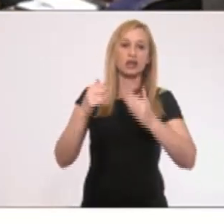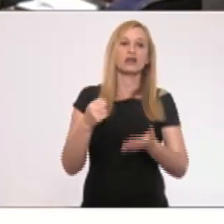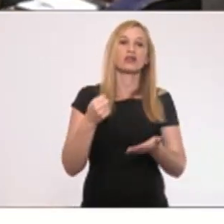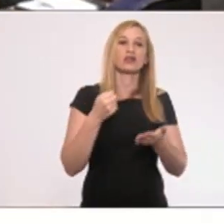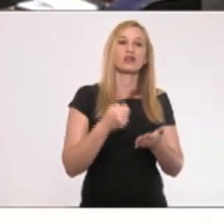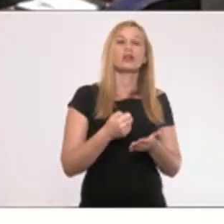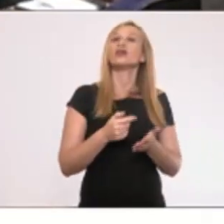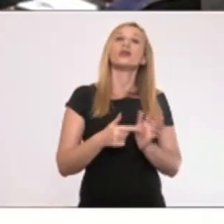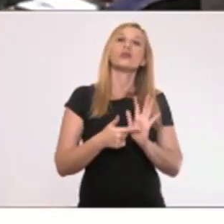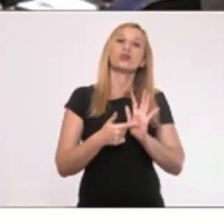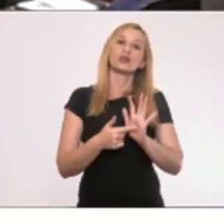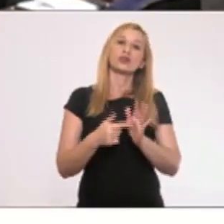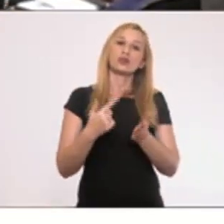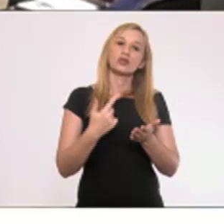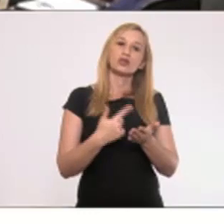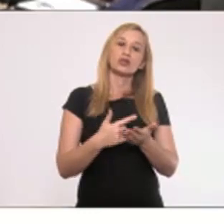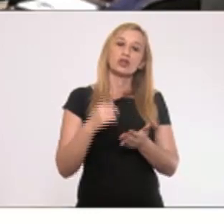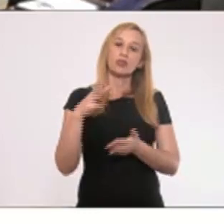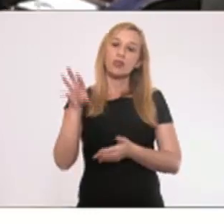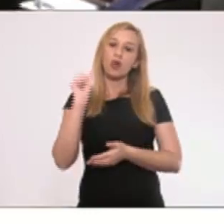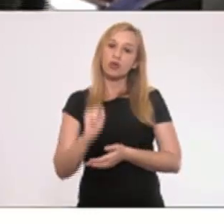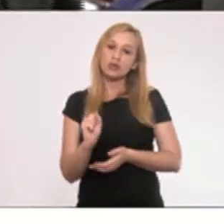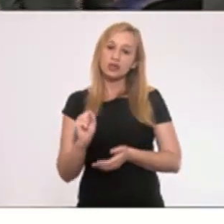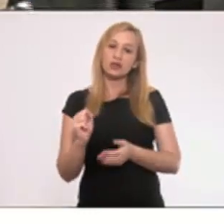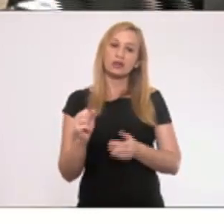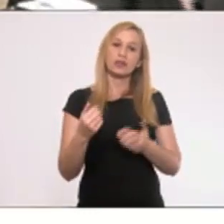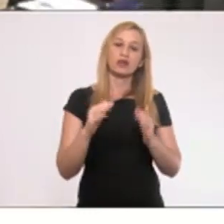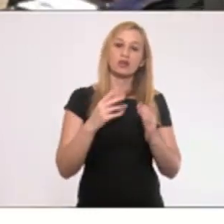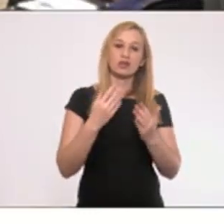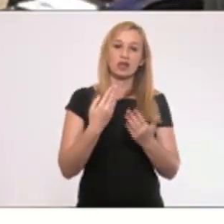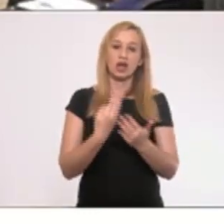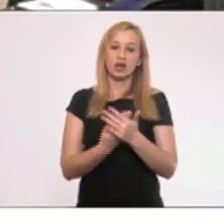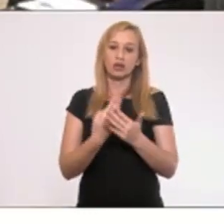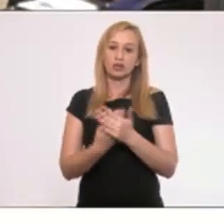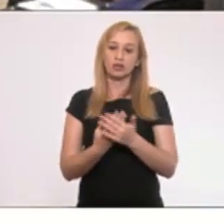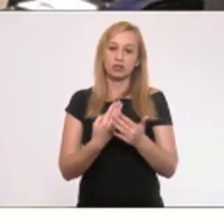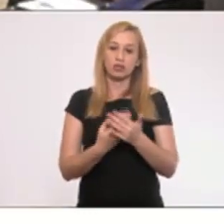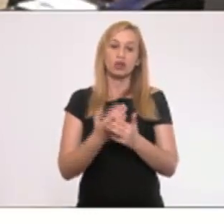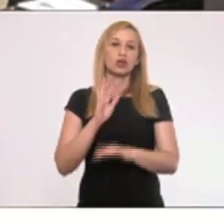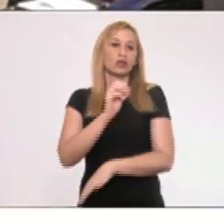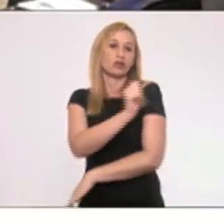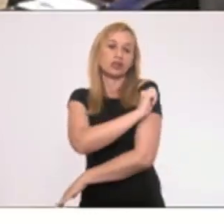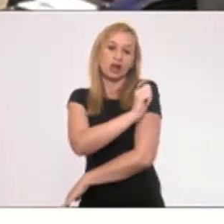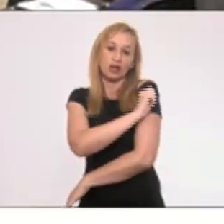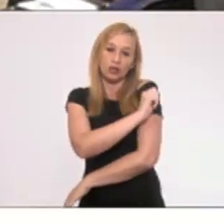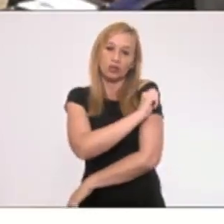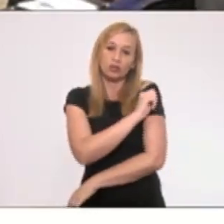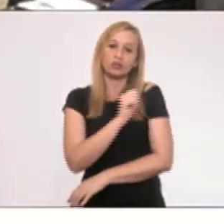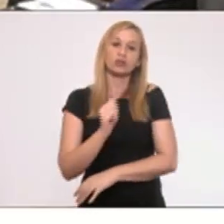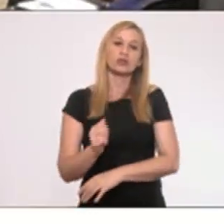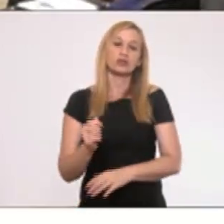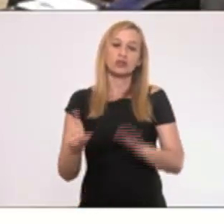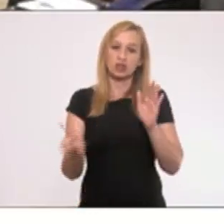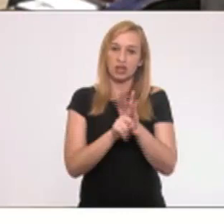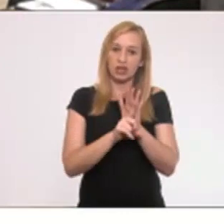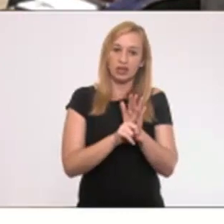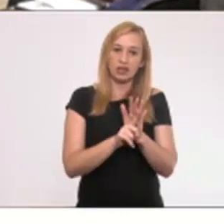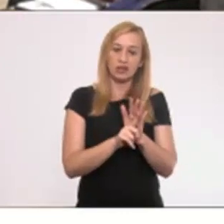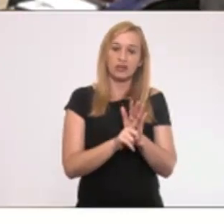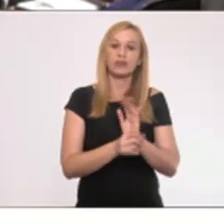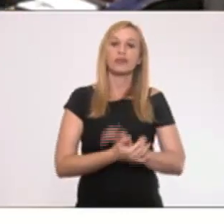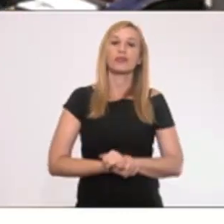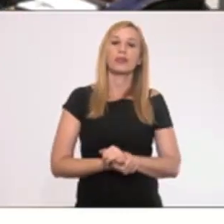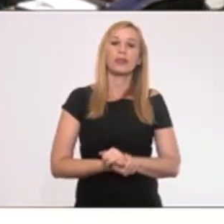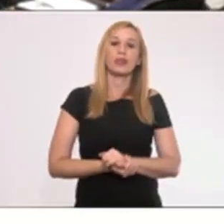disciplinar a concessão e o acúmulo de bolsas destinadas a estudantes de cursos de graduação, observado o disposto nessa lei. Diante do